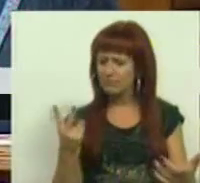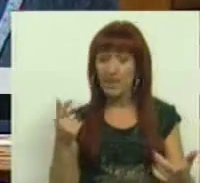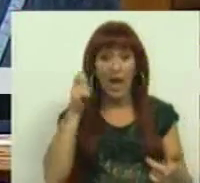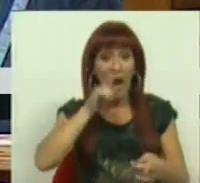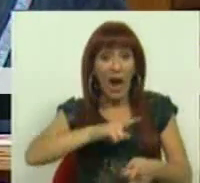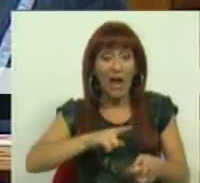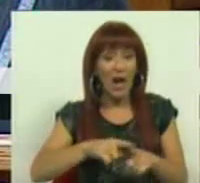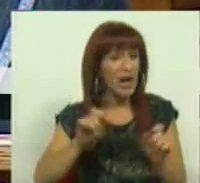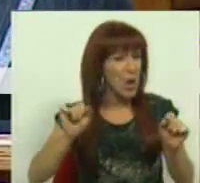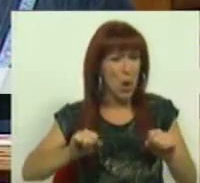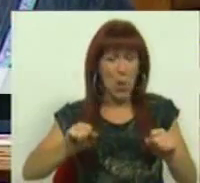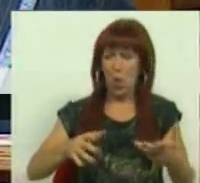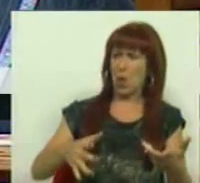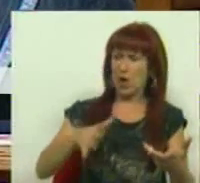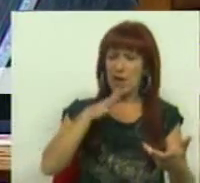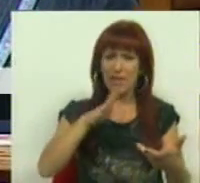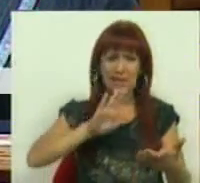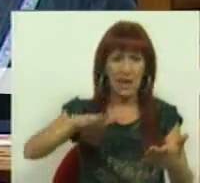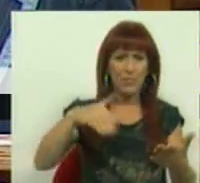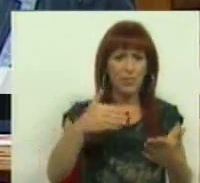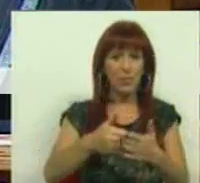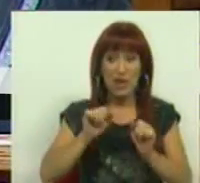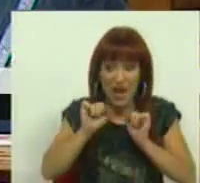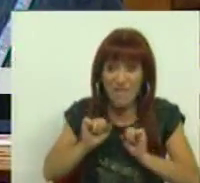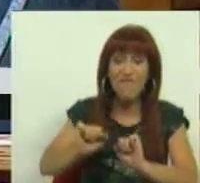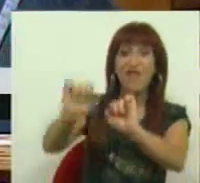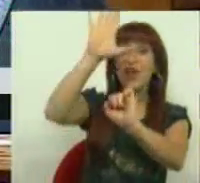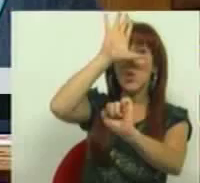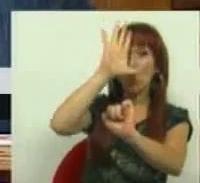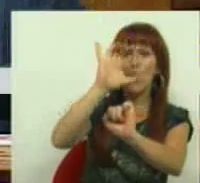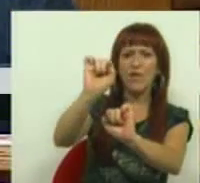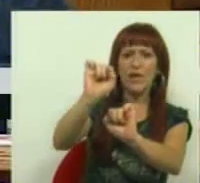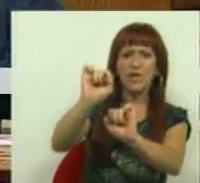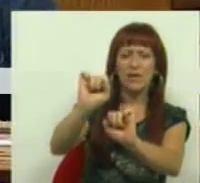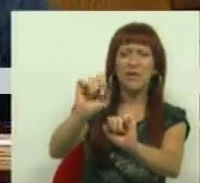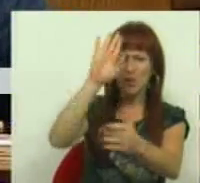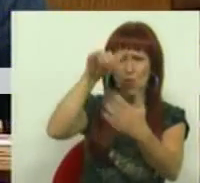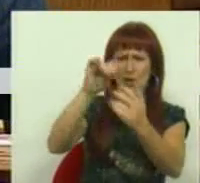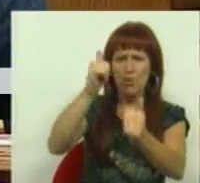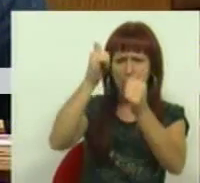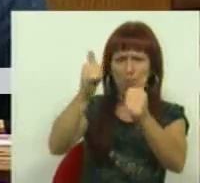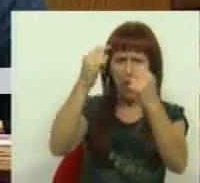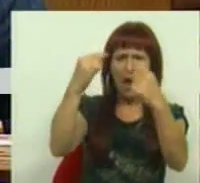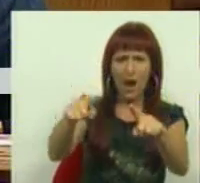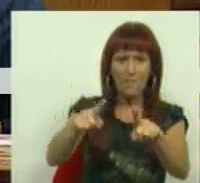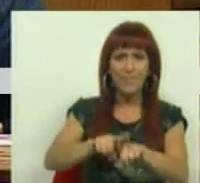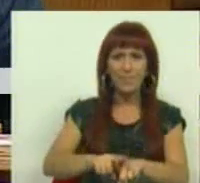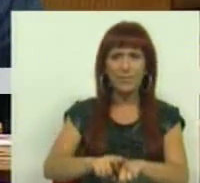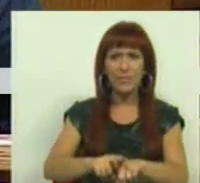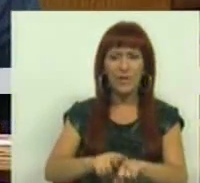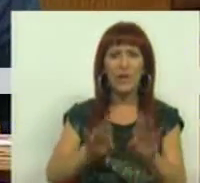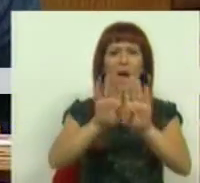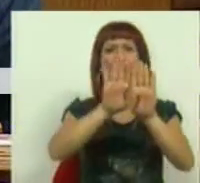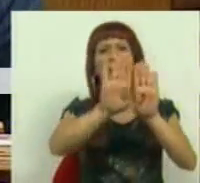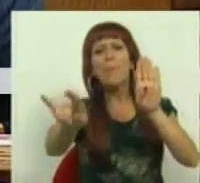quem não concorda com as propostas do seu Governo, há uma boa solução. A porta da